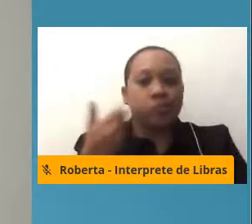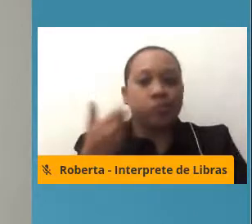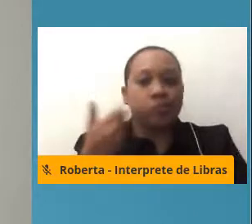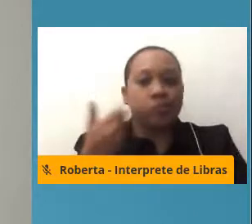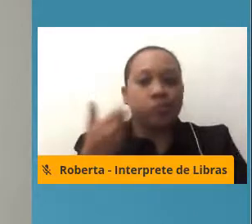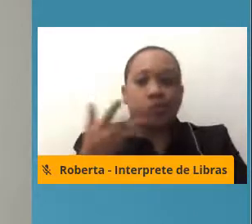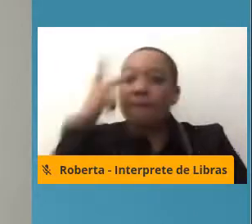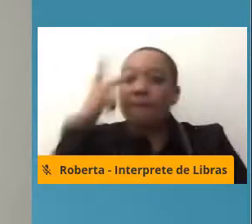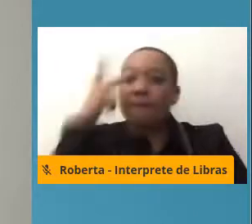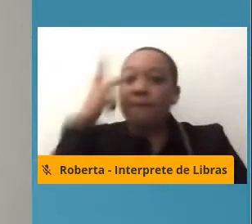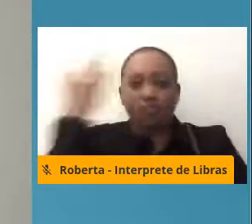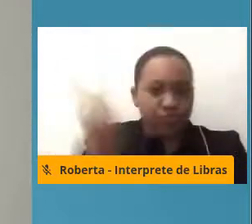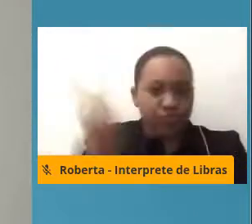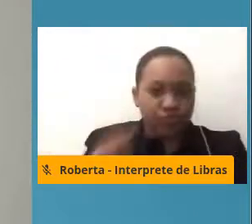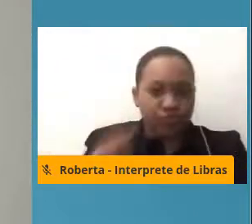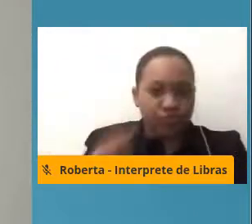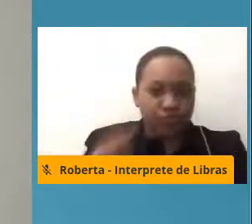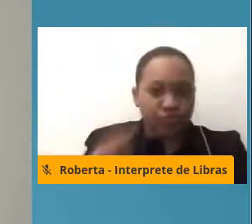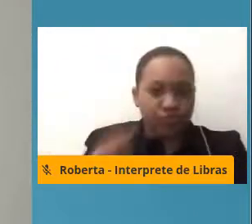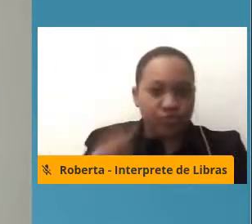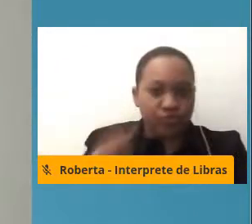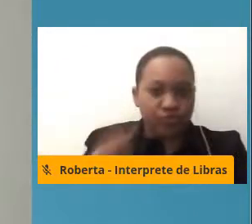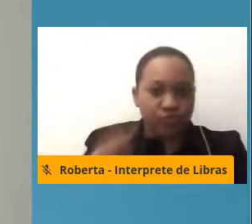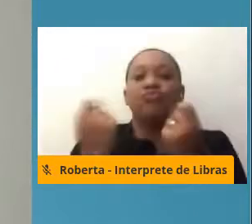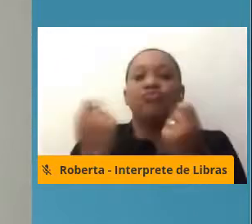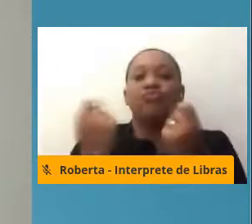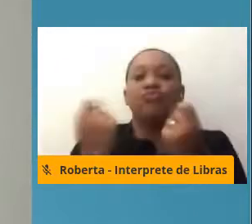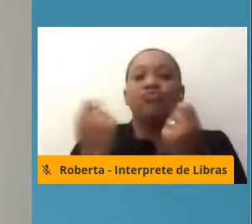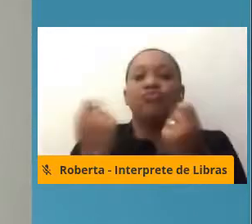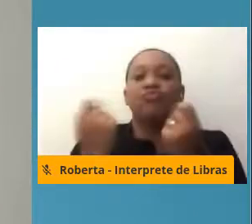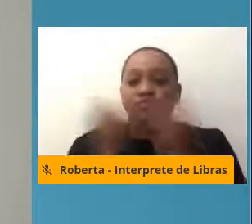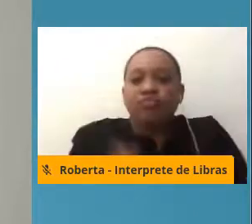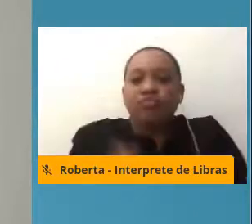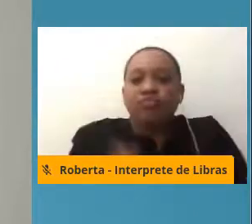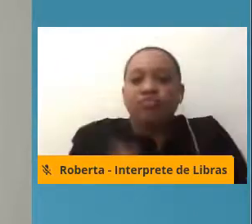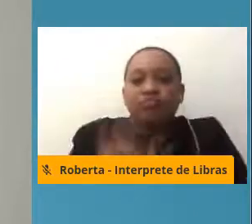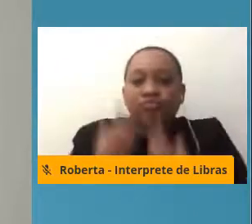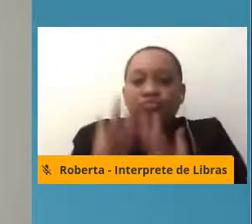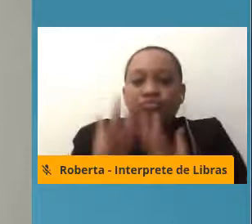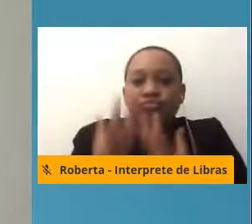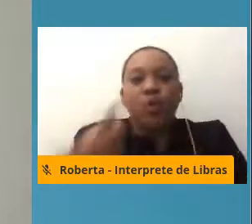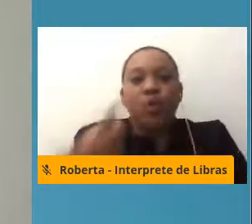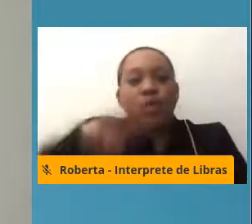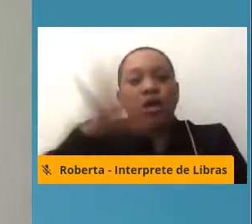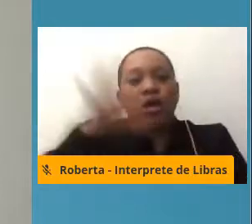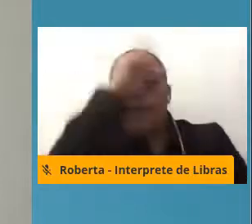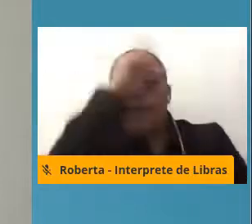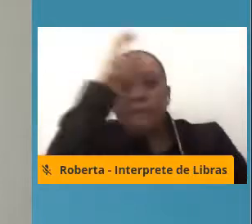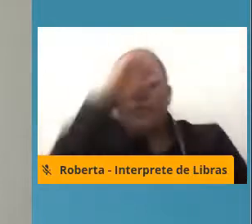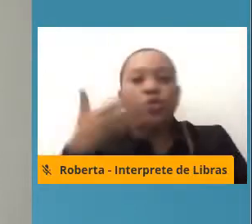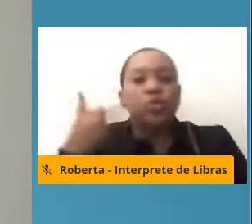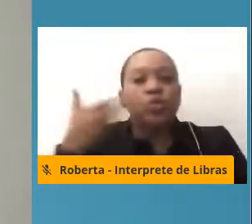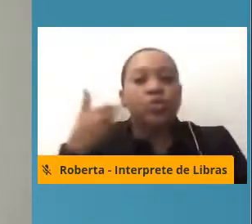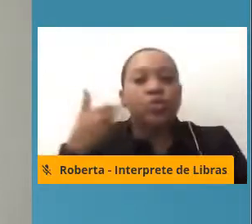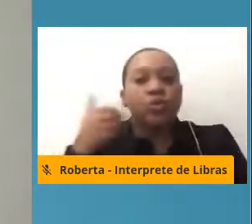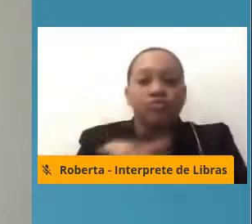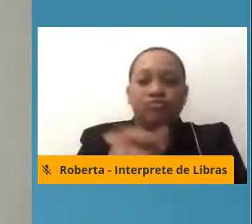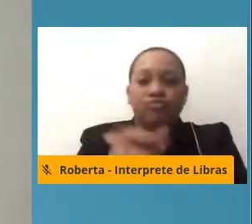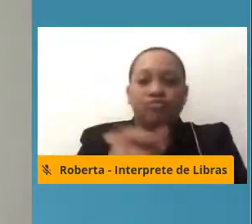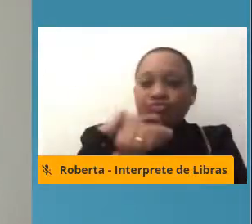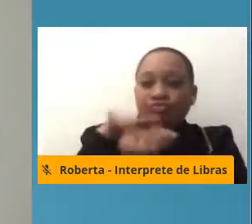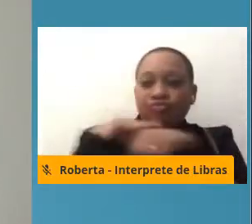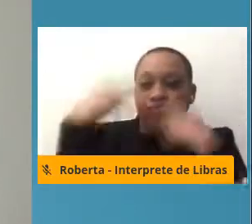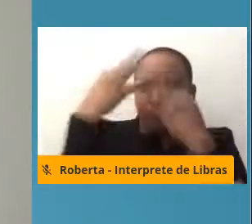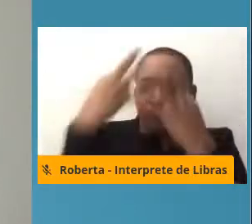o quanto que a gente usufrui dessas pesquisas que são realizadas dentro dos laboratórios. Mas a gente precisa de investimento. Nesse momento,